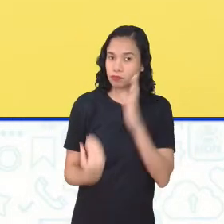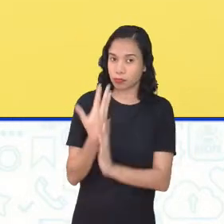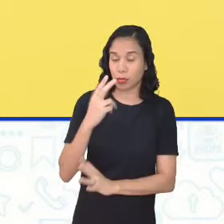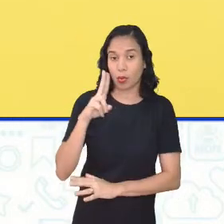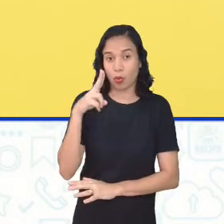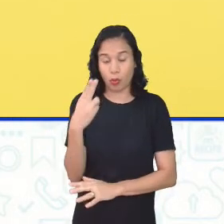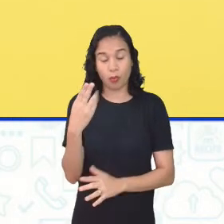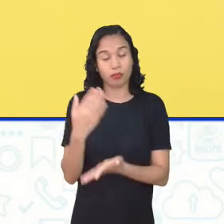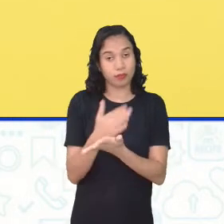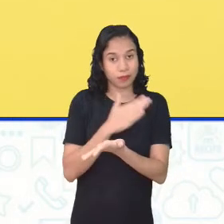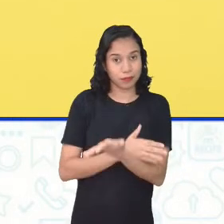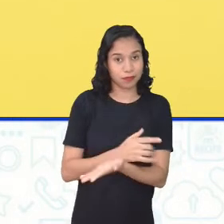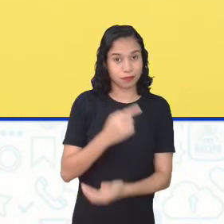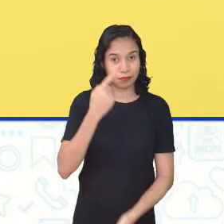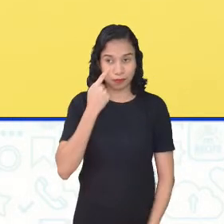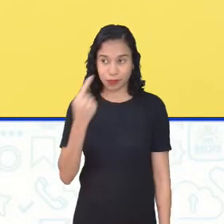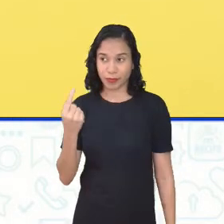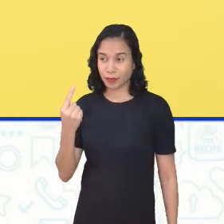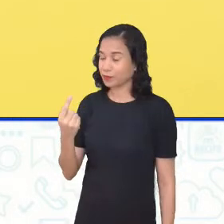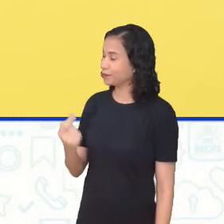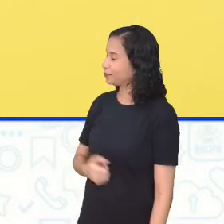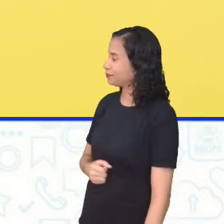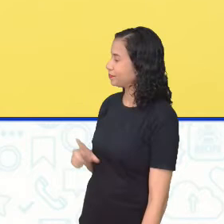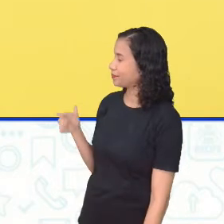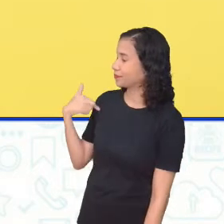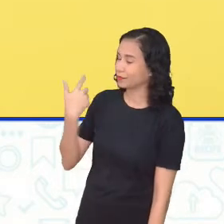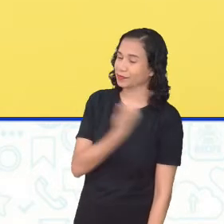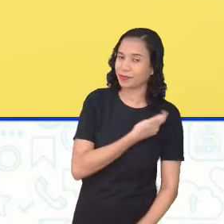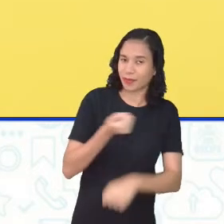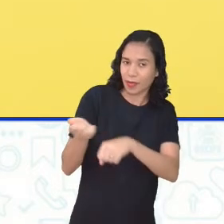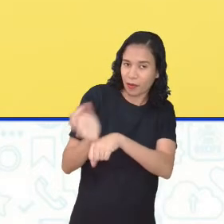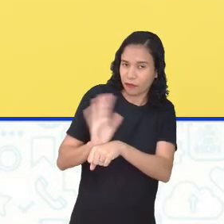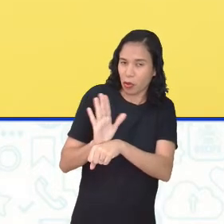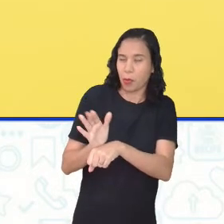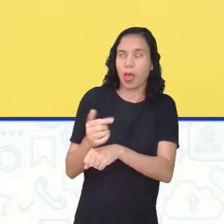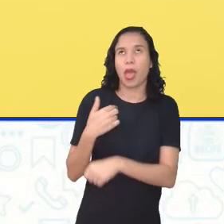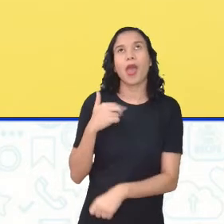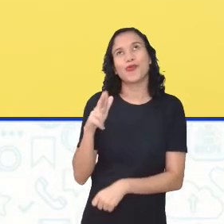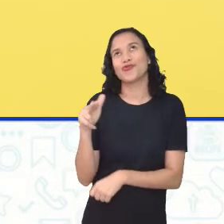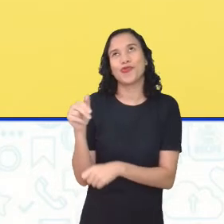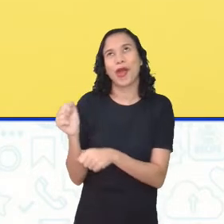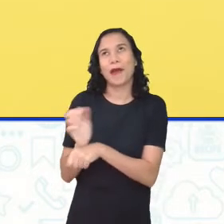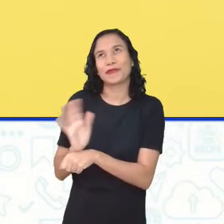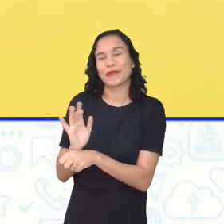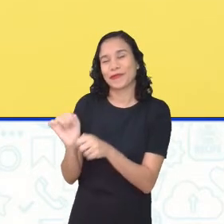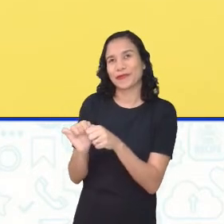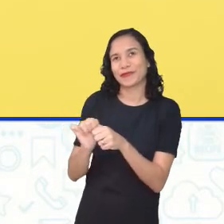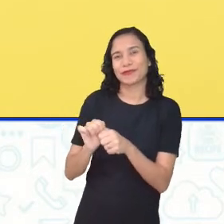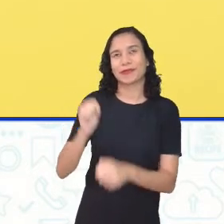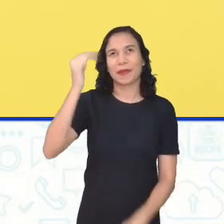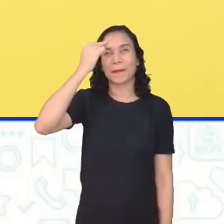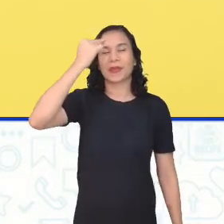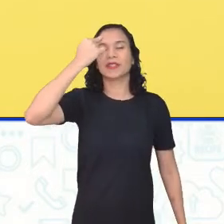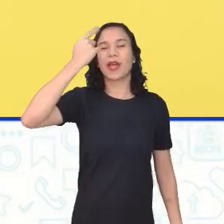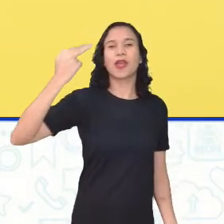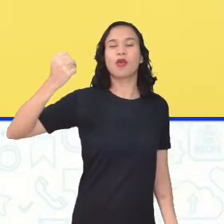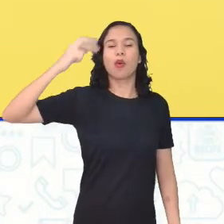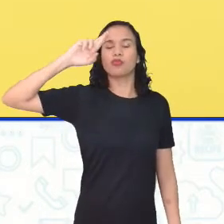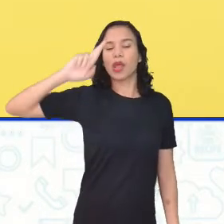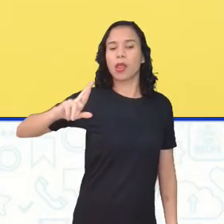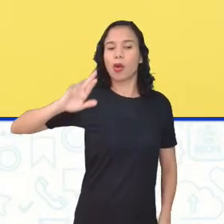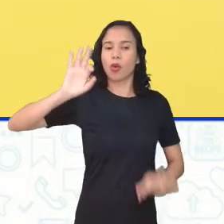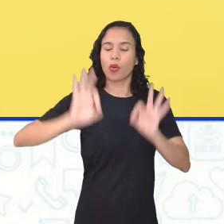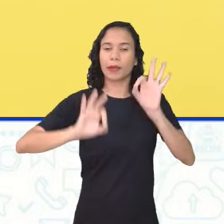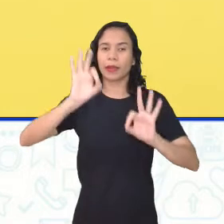ou previamente. Quando a gente está produzindo um filme, eu nunca produzi um filme, tá? Então vamos pensar com a cabeça de um diretor. Ele